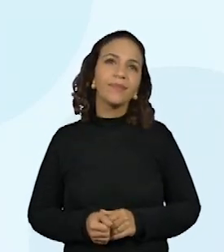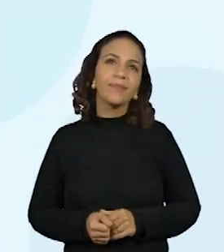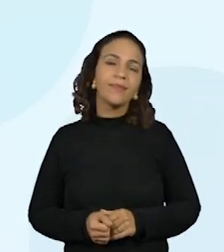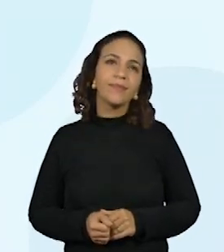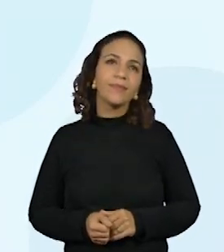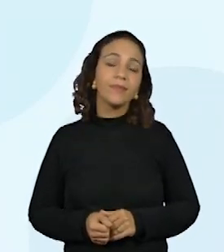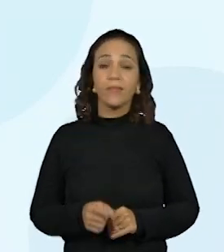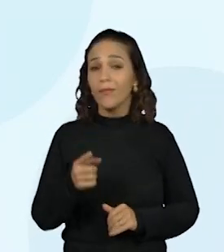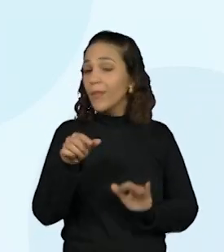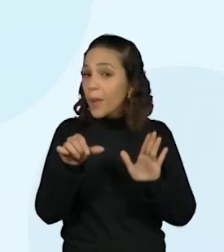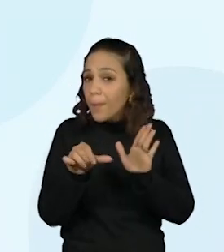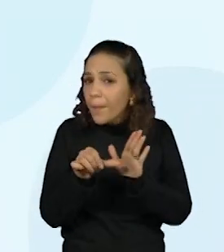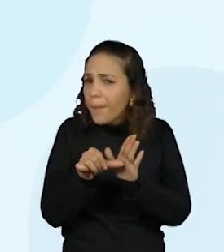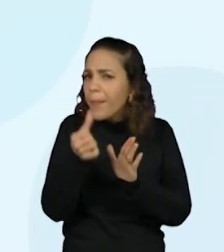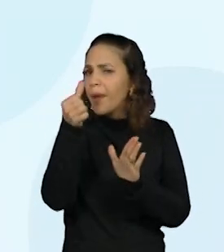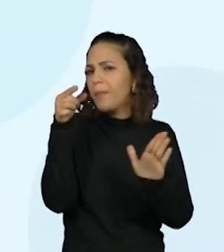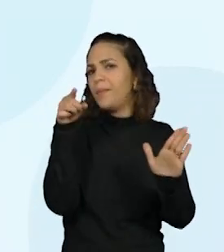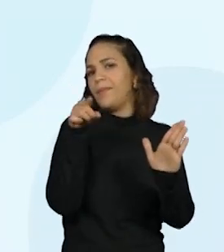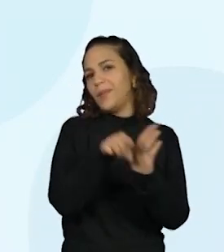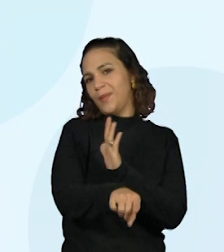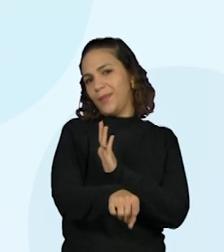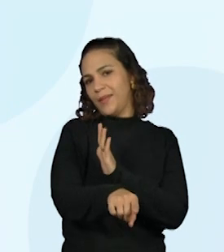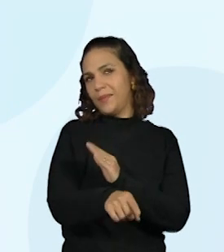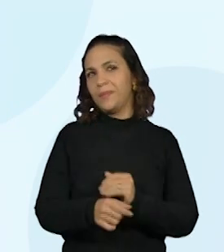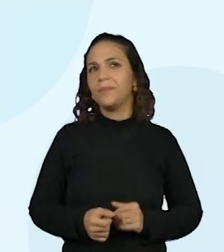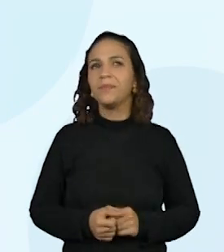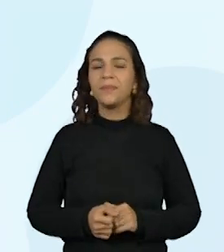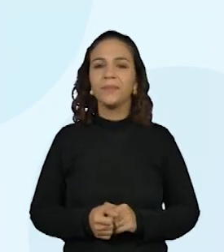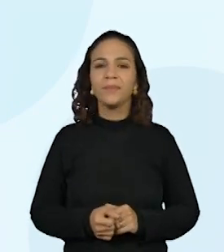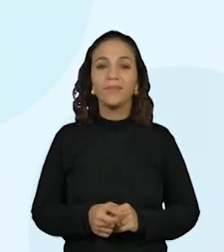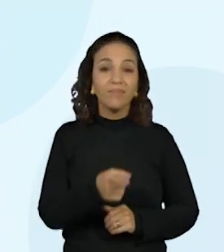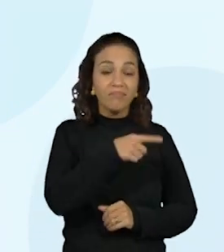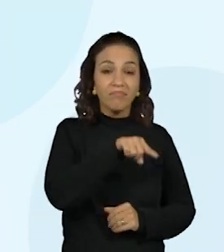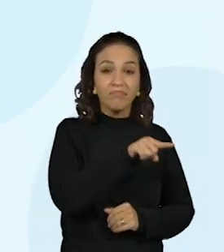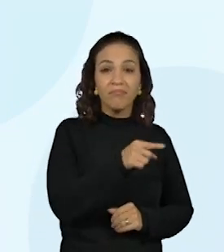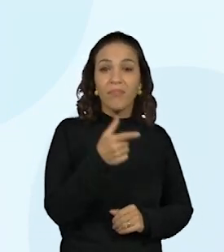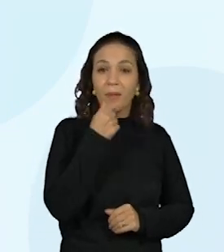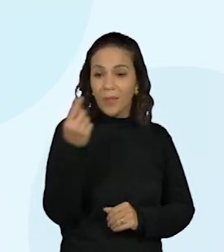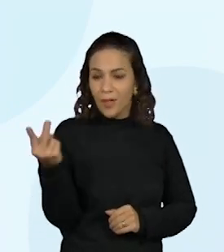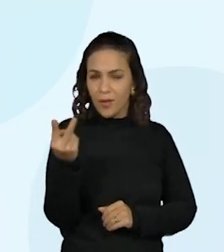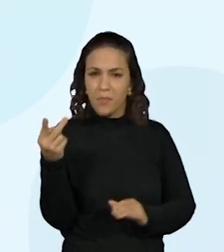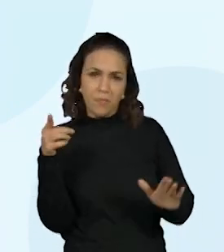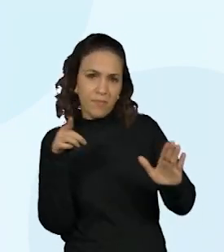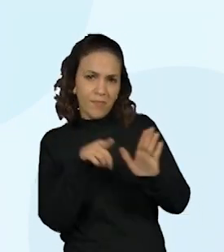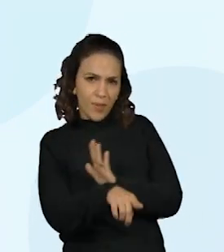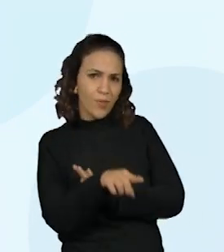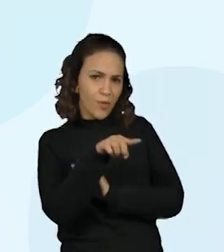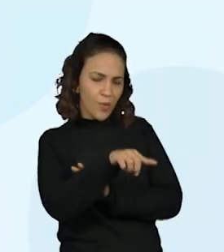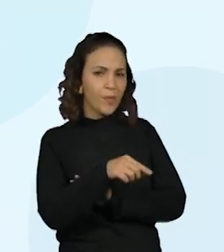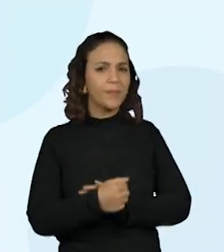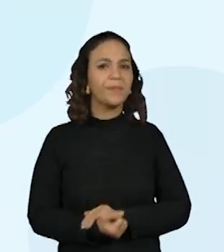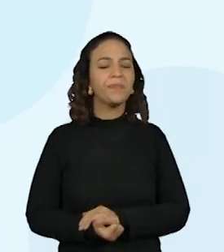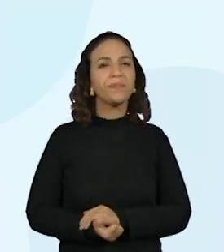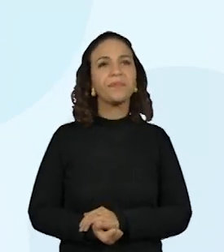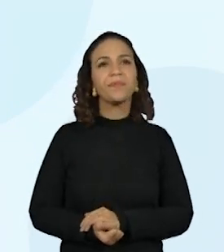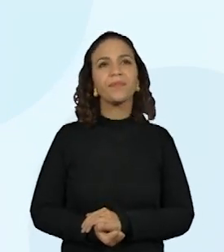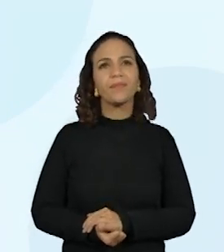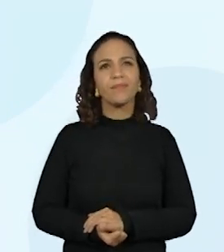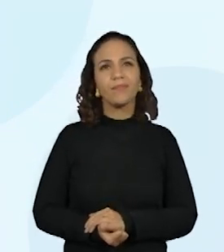Observem a primeira pergunta que os meninos fizeram para Gasal. João e